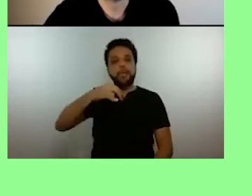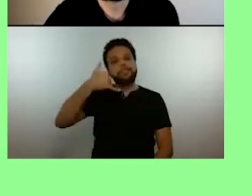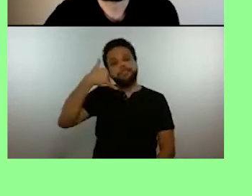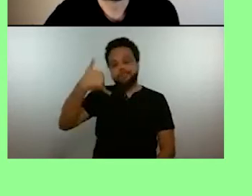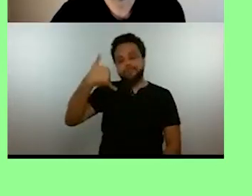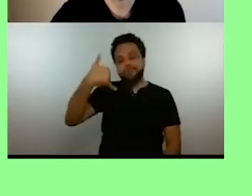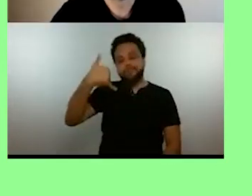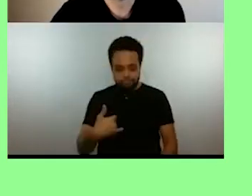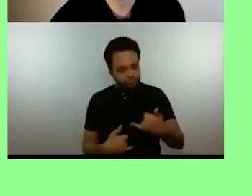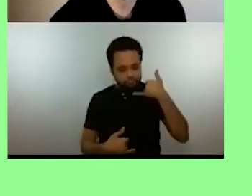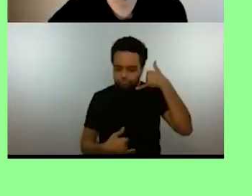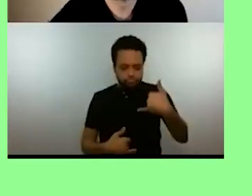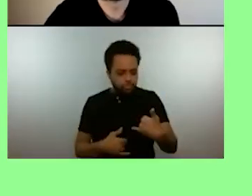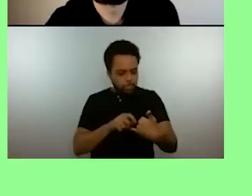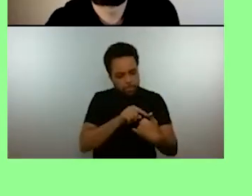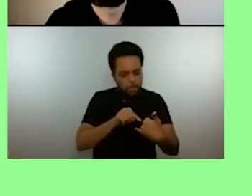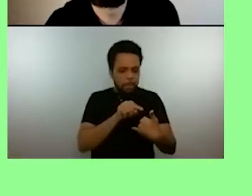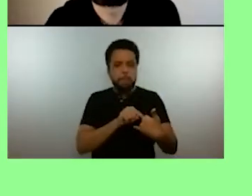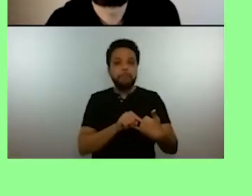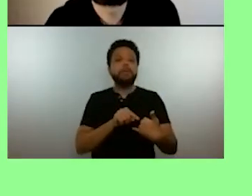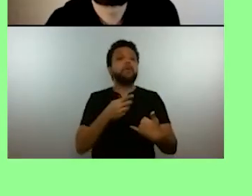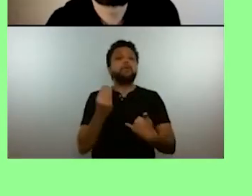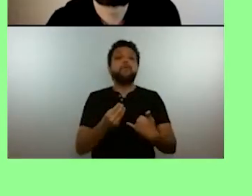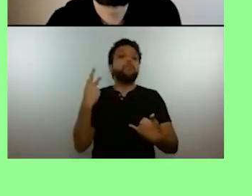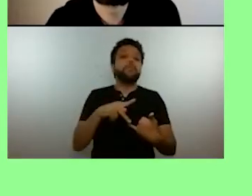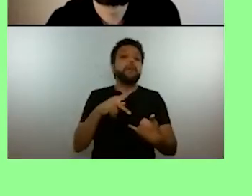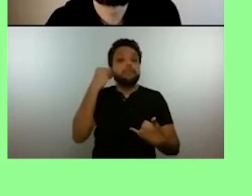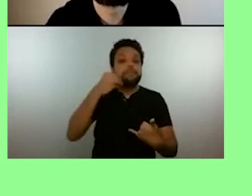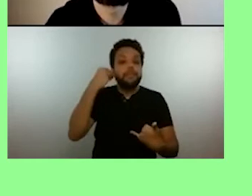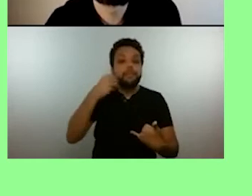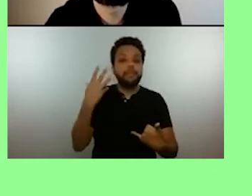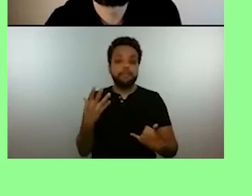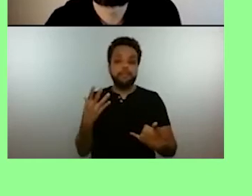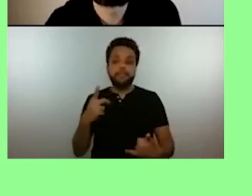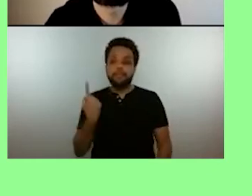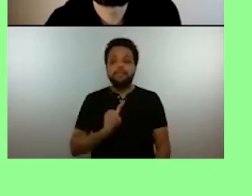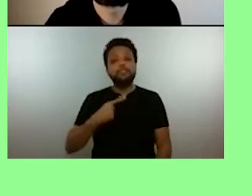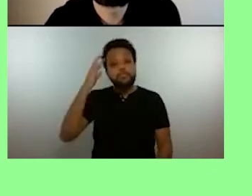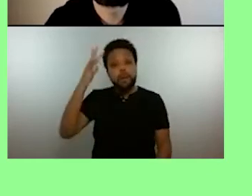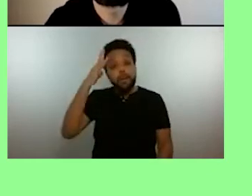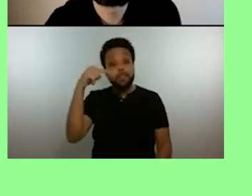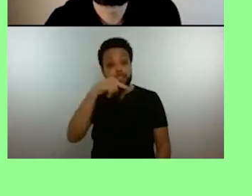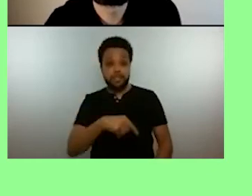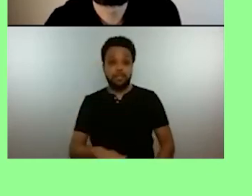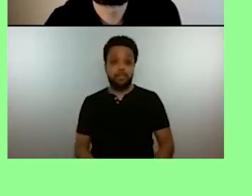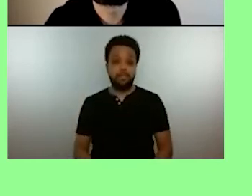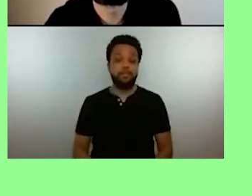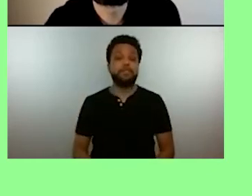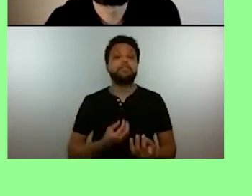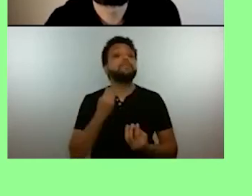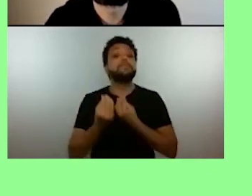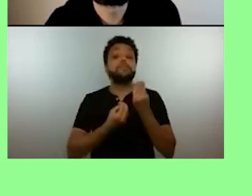Como que é essa experiência dessas pessoas na interface mobile? Né? A gente imagina muito disso. Como que é